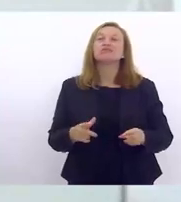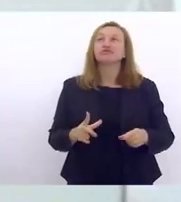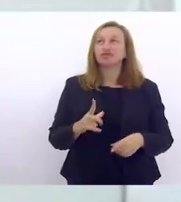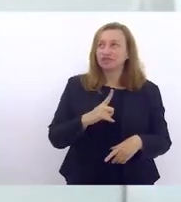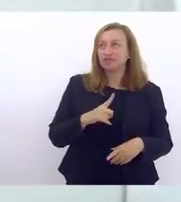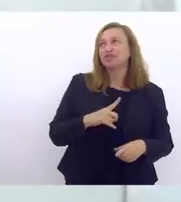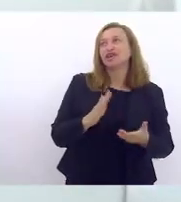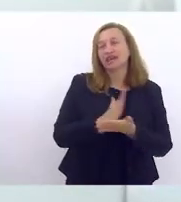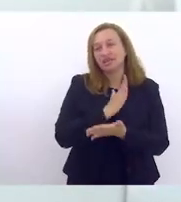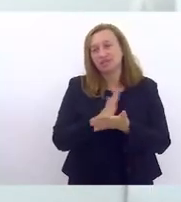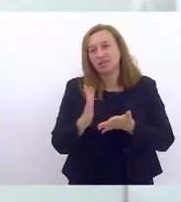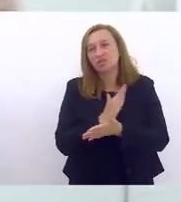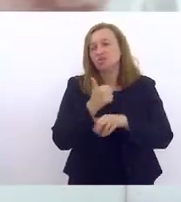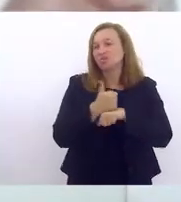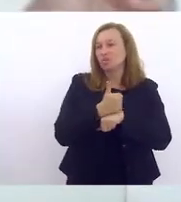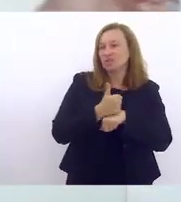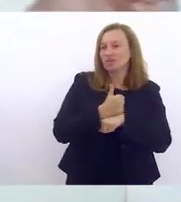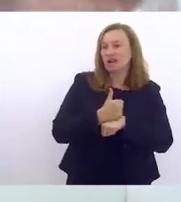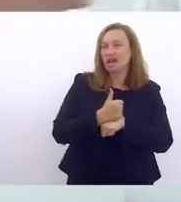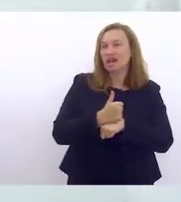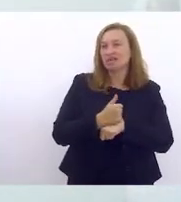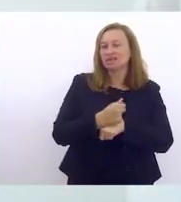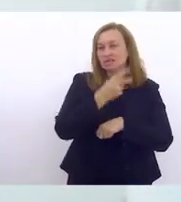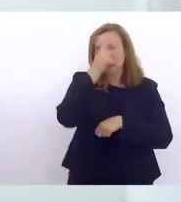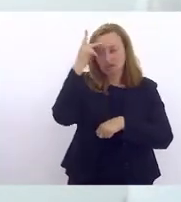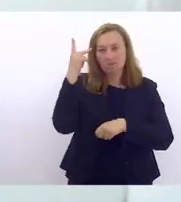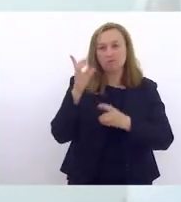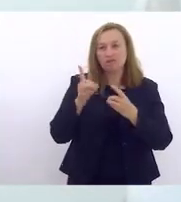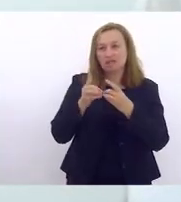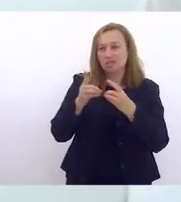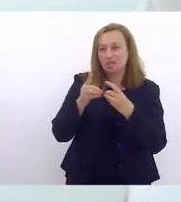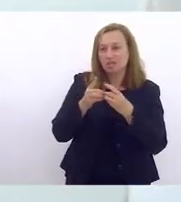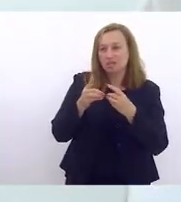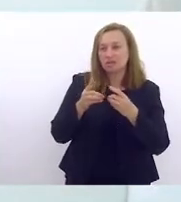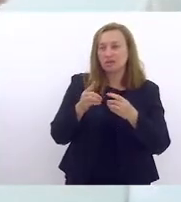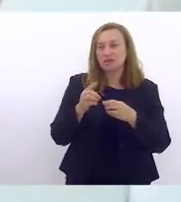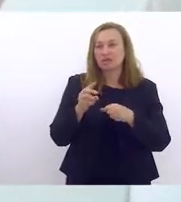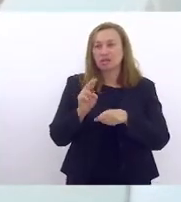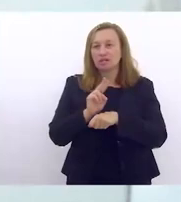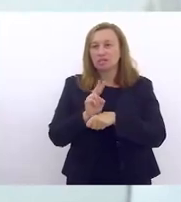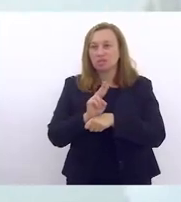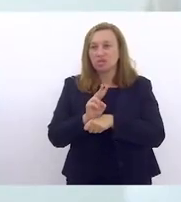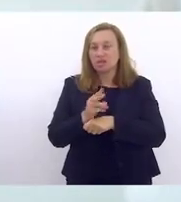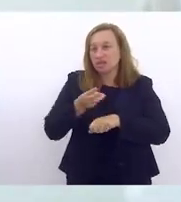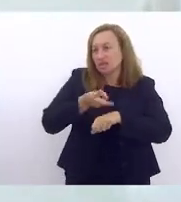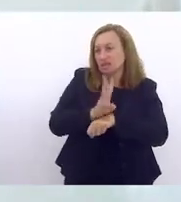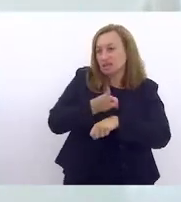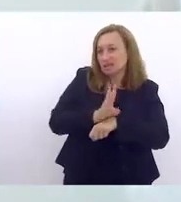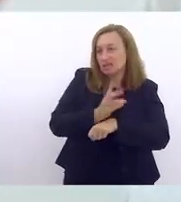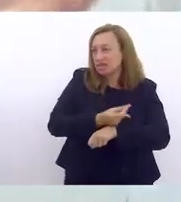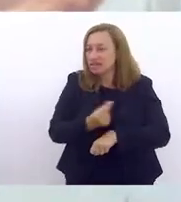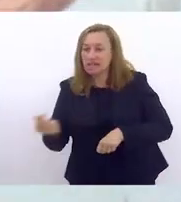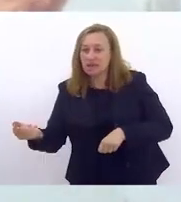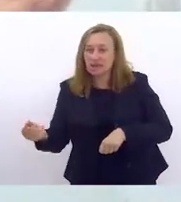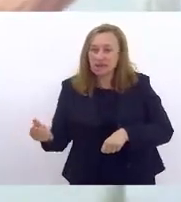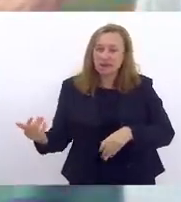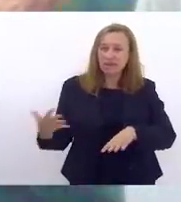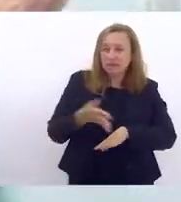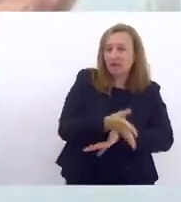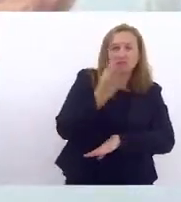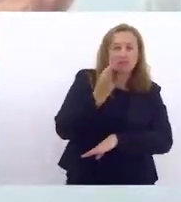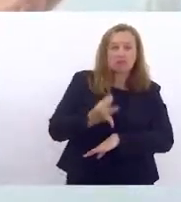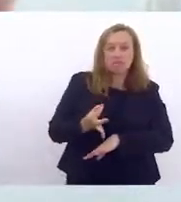né? Os profissionais, pessoal de atendimento da portaria, era terceirizado, saía, entrava e não sabia que